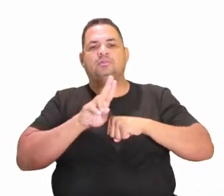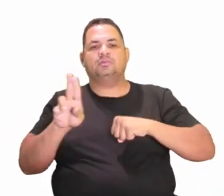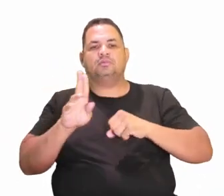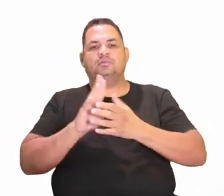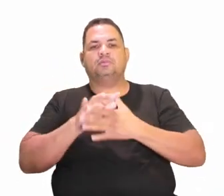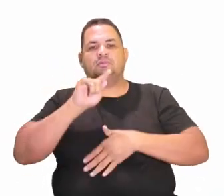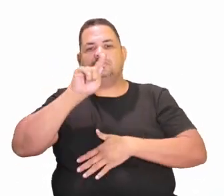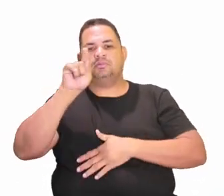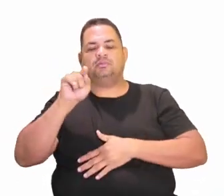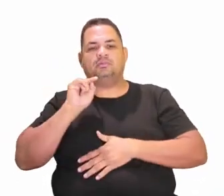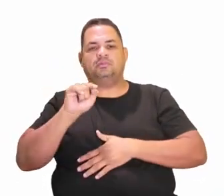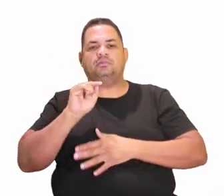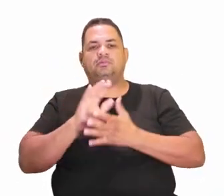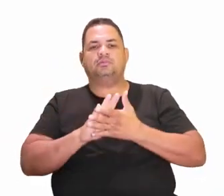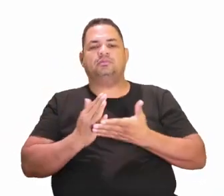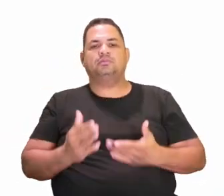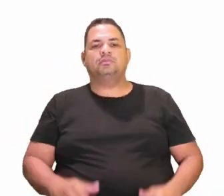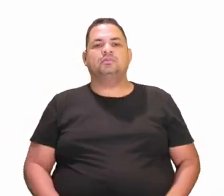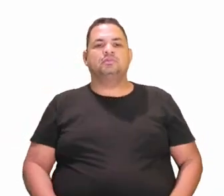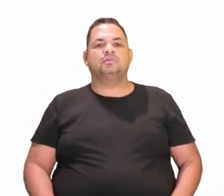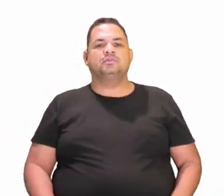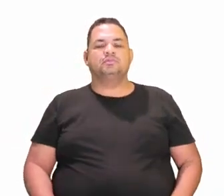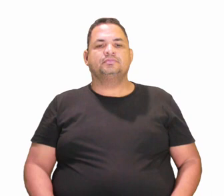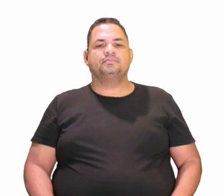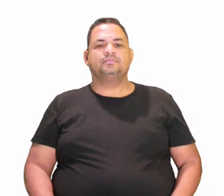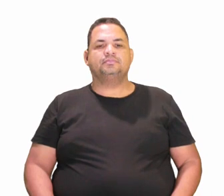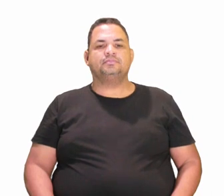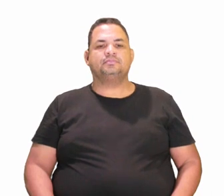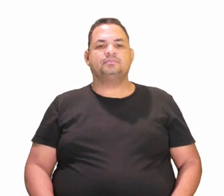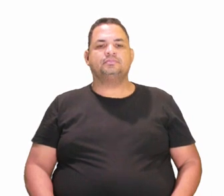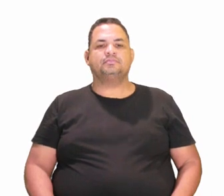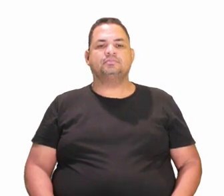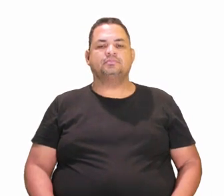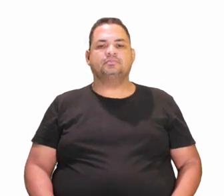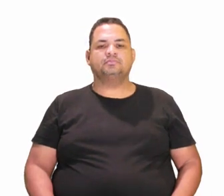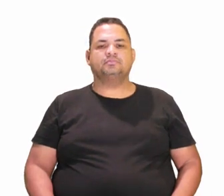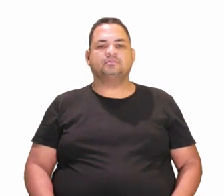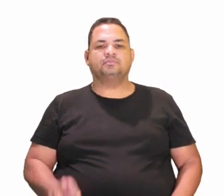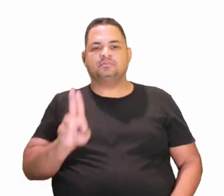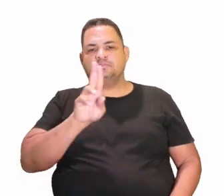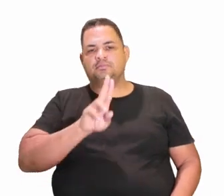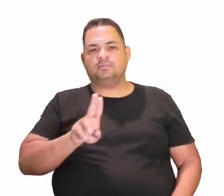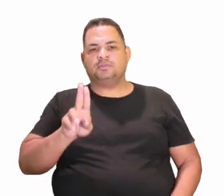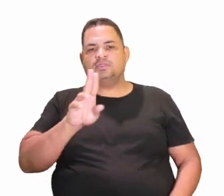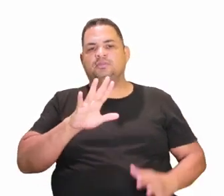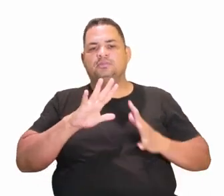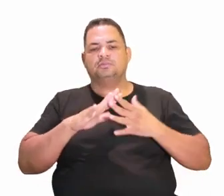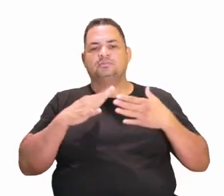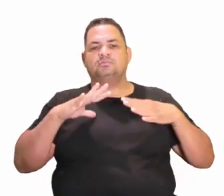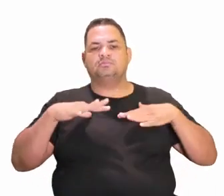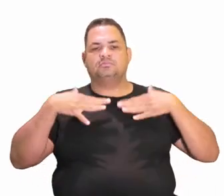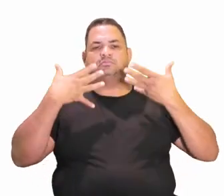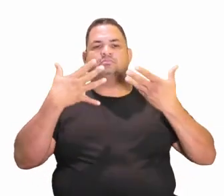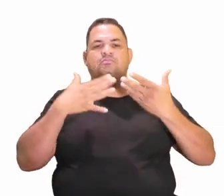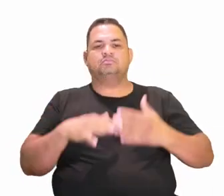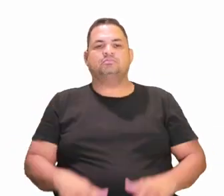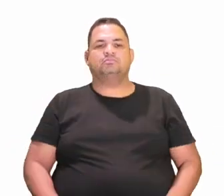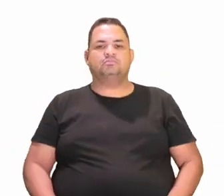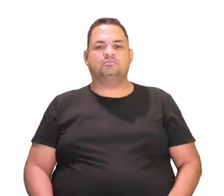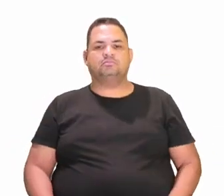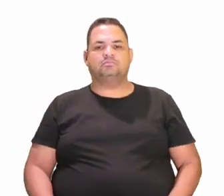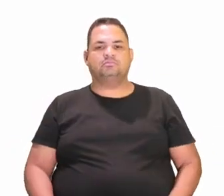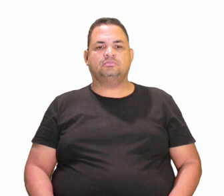when, seguido do verbo to be, aqui no caso is, when is, e aí eu uso a minha celebration, aqui é Easter. When